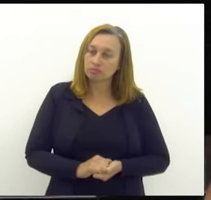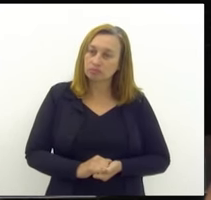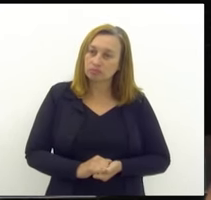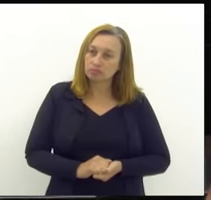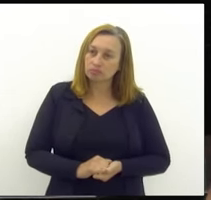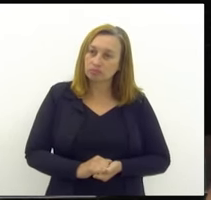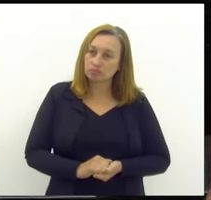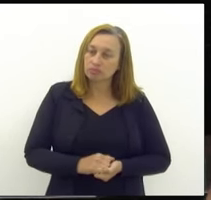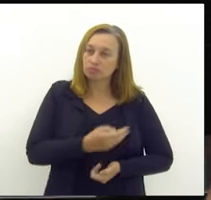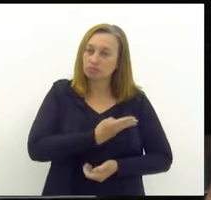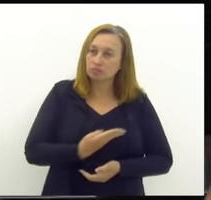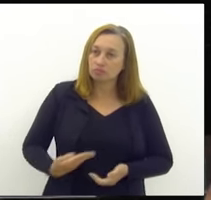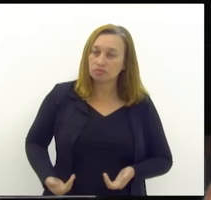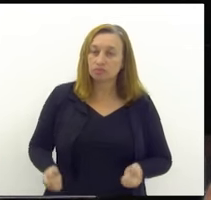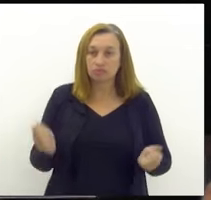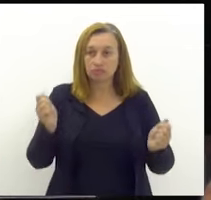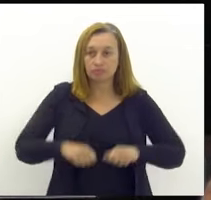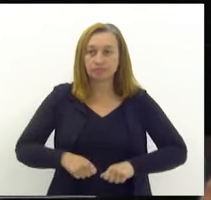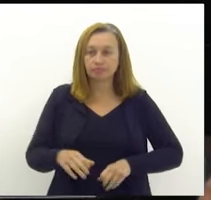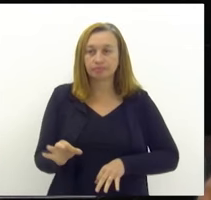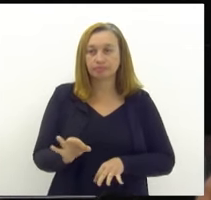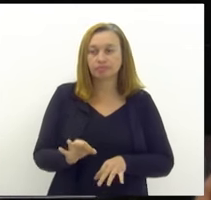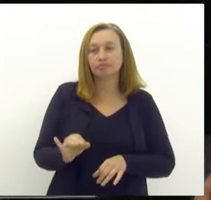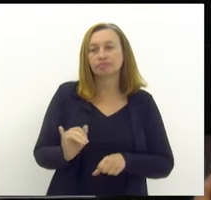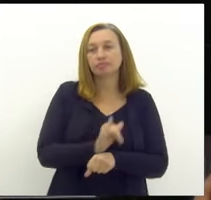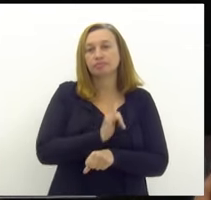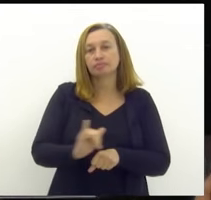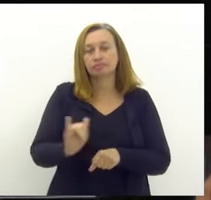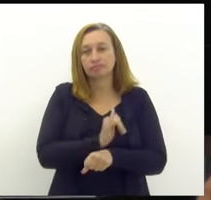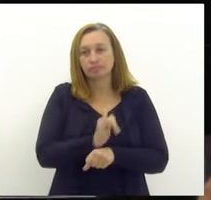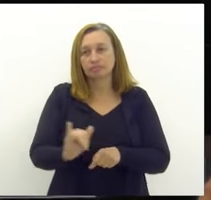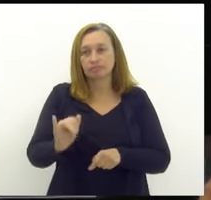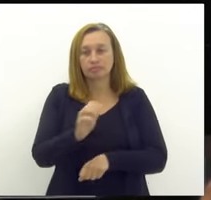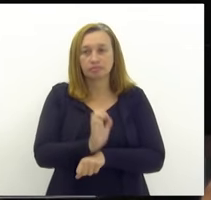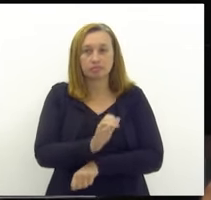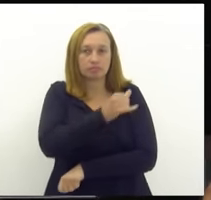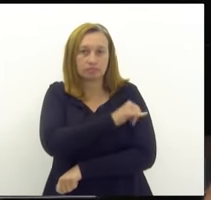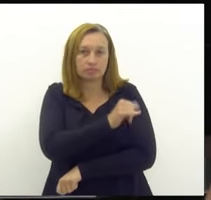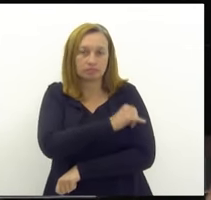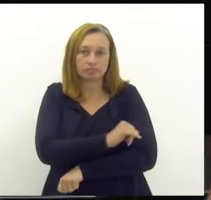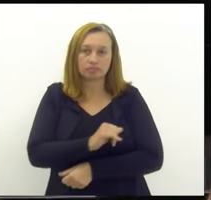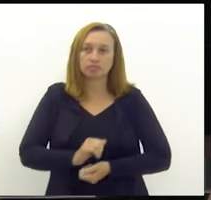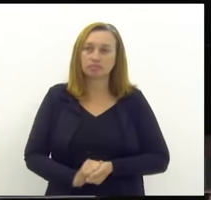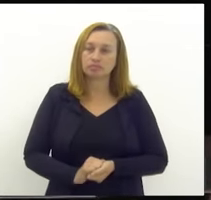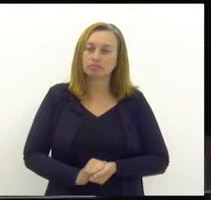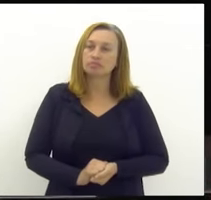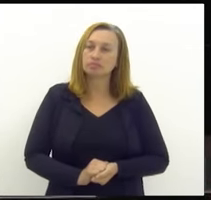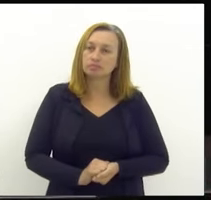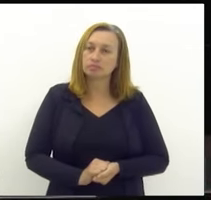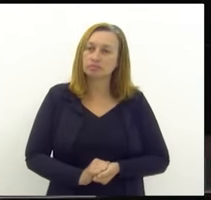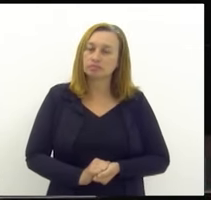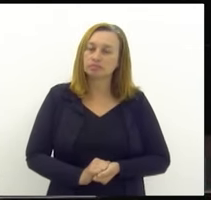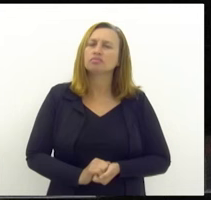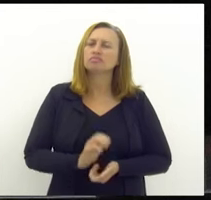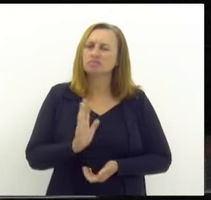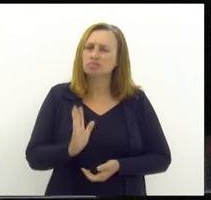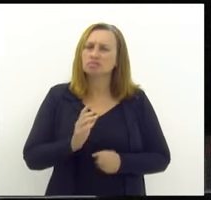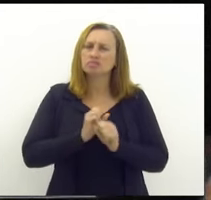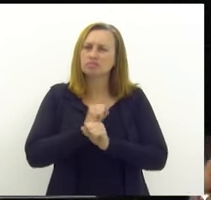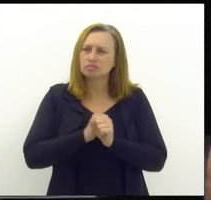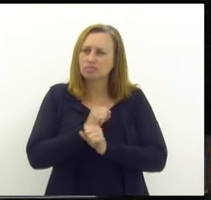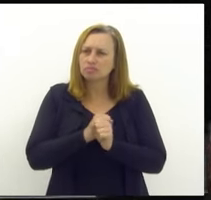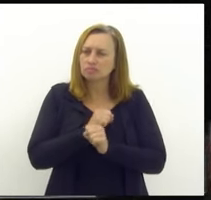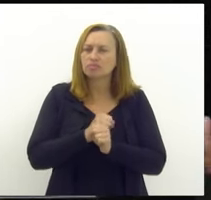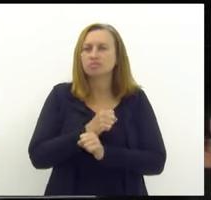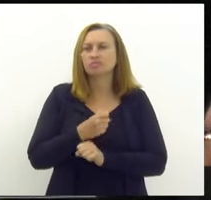que tem capacidade de o estado do Rio de Janeiro no médio e no longo prazo já faz muito tempo